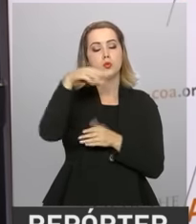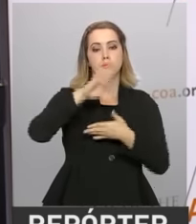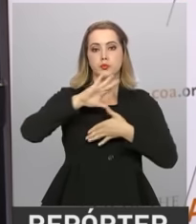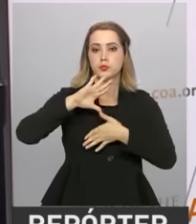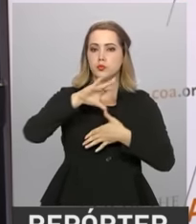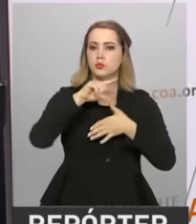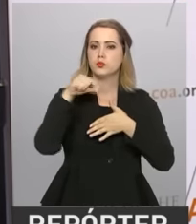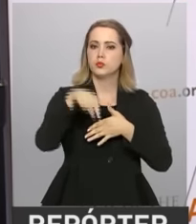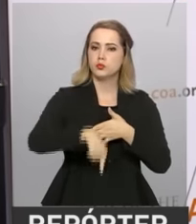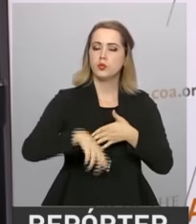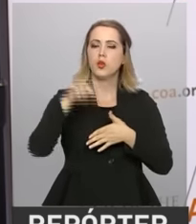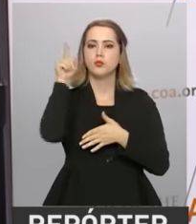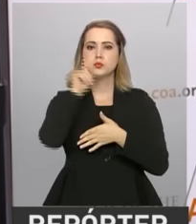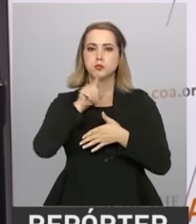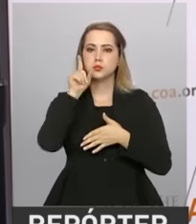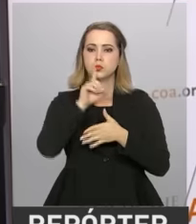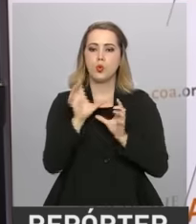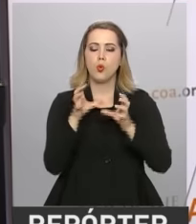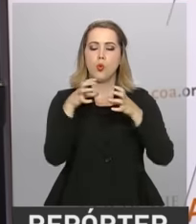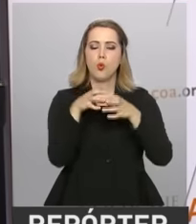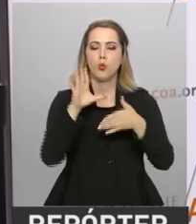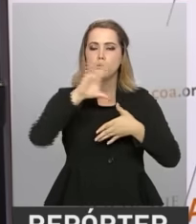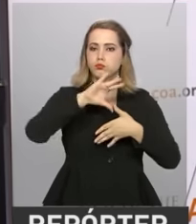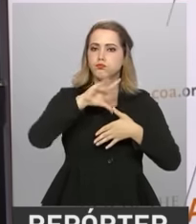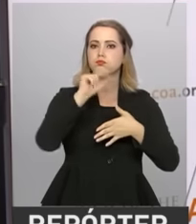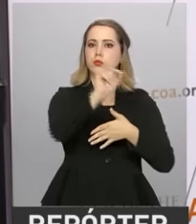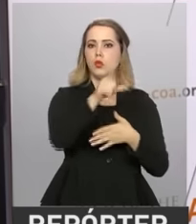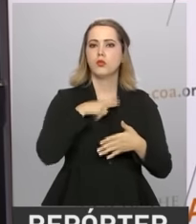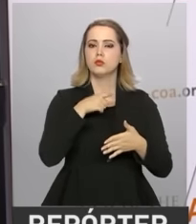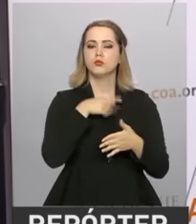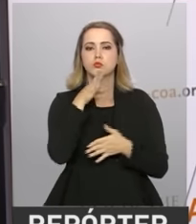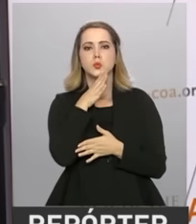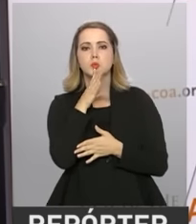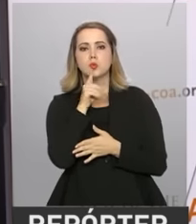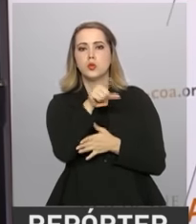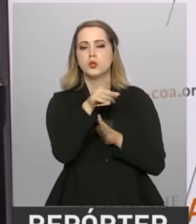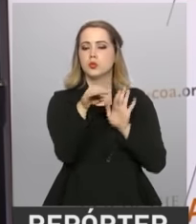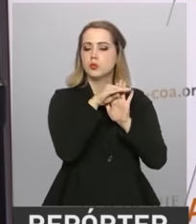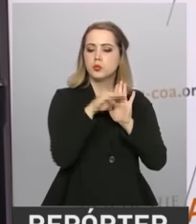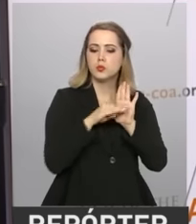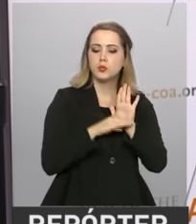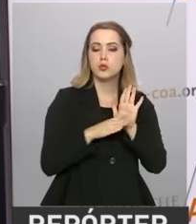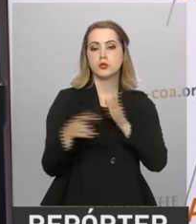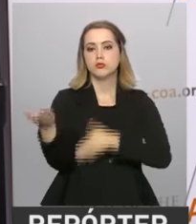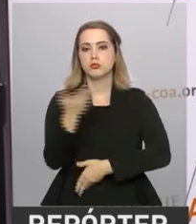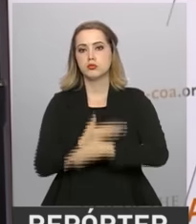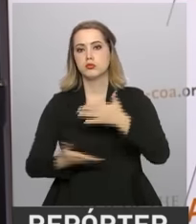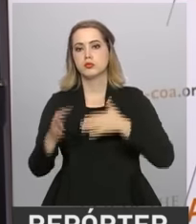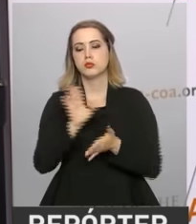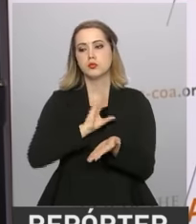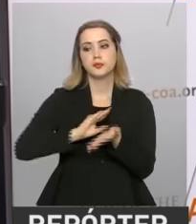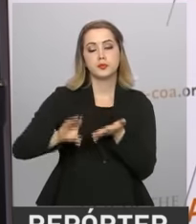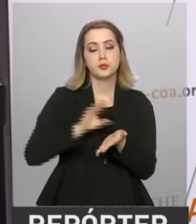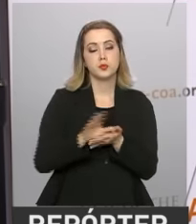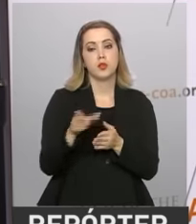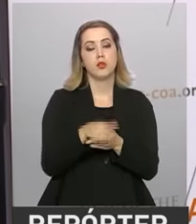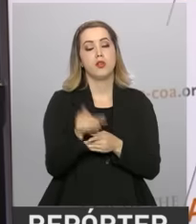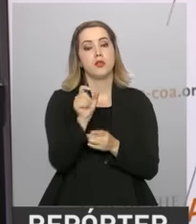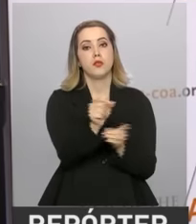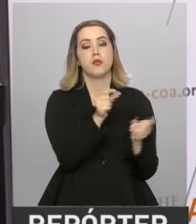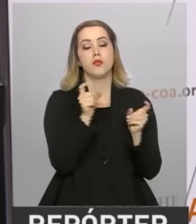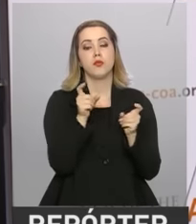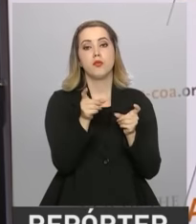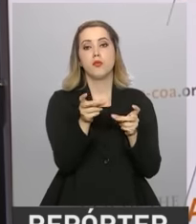empresários aqui nos Estados Unidos, conheceu o Programa de Parcerias de Investimentos, que prevê a oferta de setores